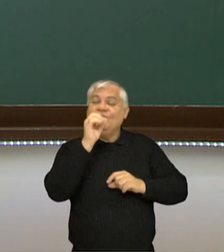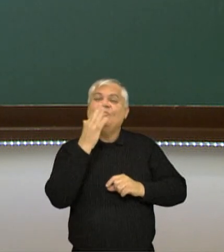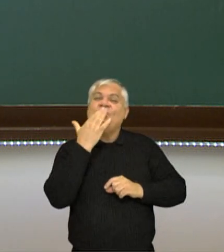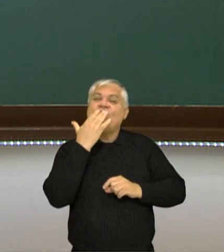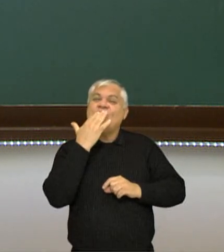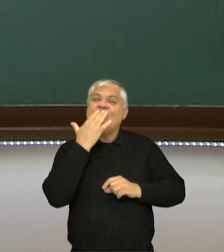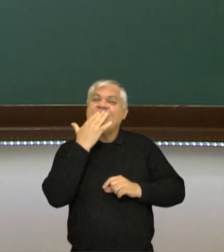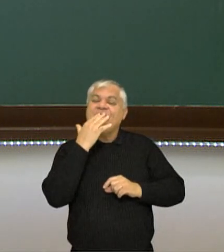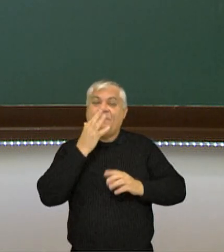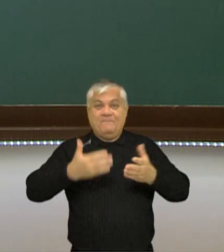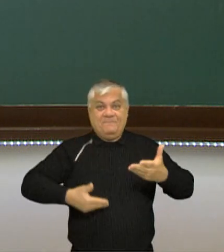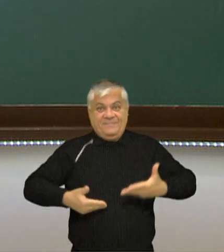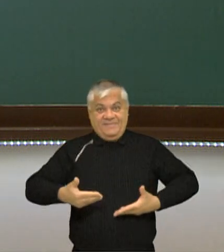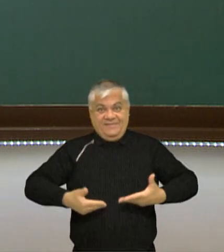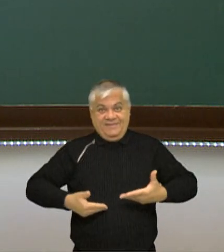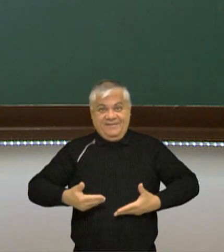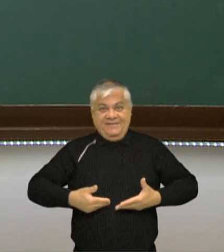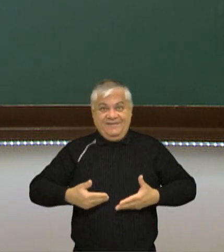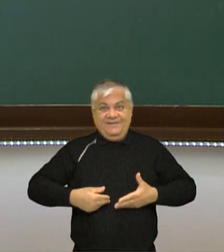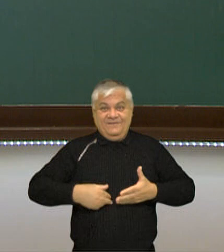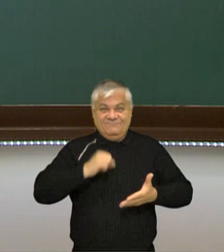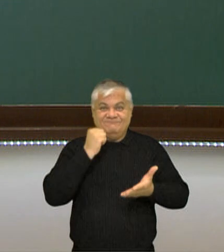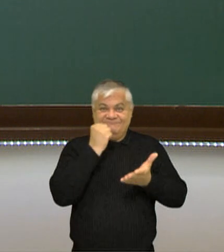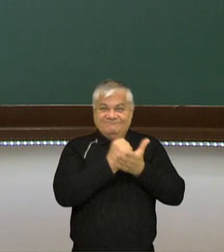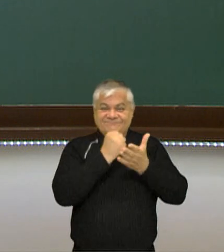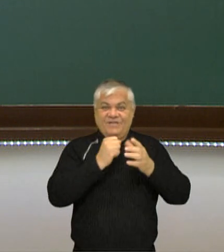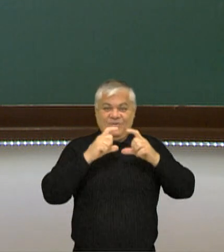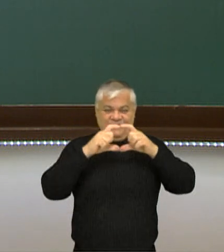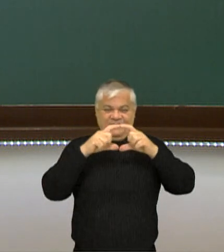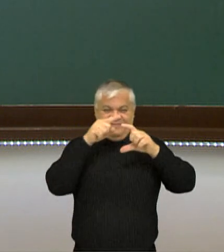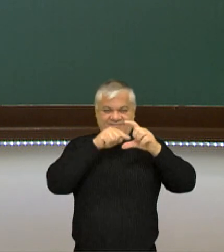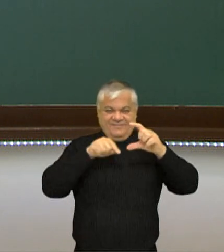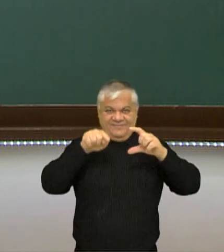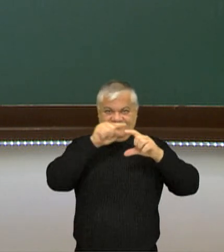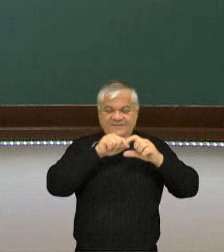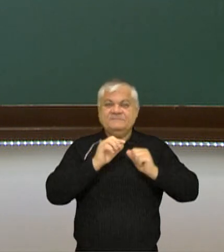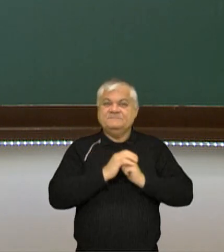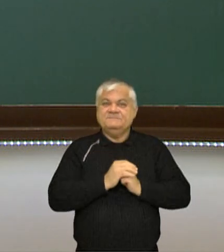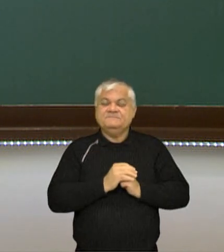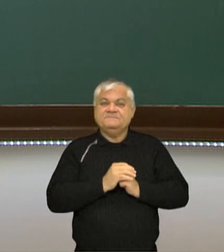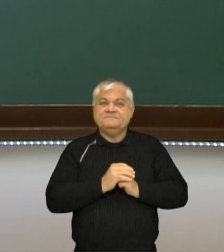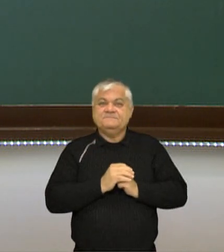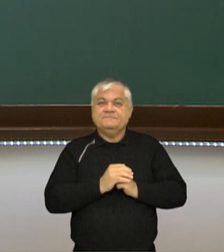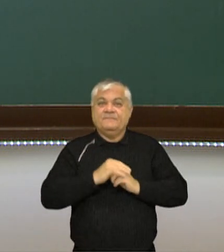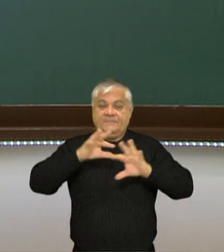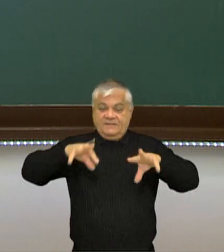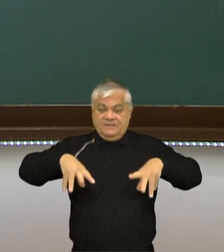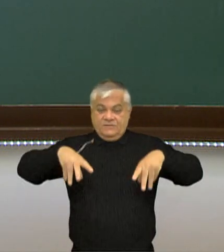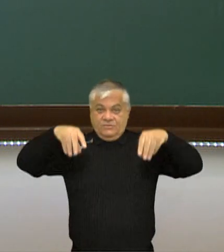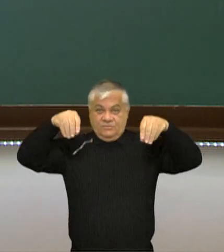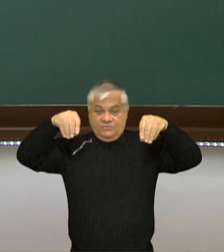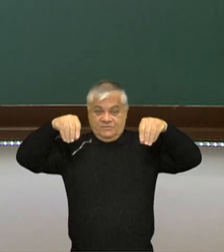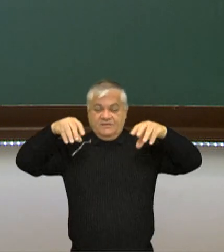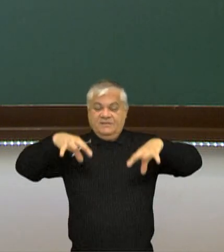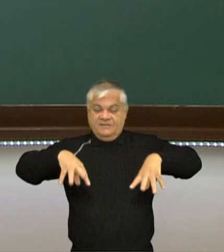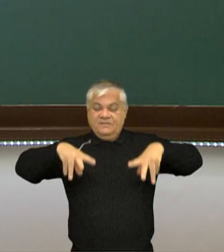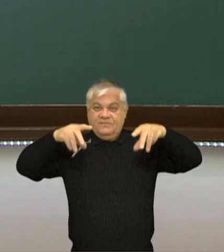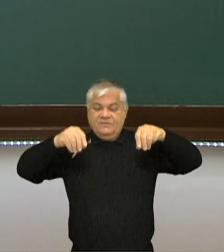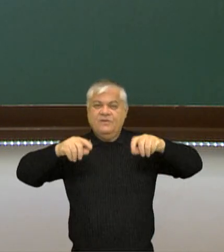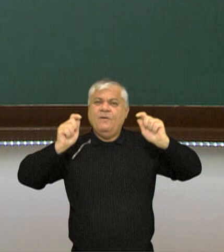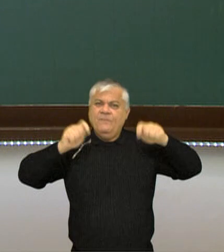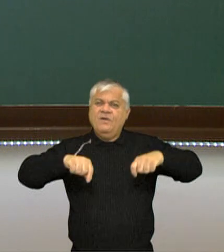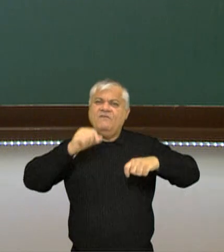coloridos, né, no seu cabinho de vassoura. Aqueles serão os peões. As torres, você pode desenhar